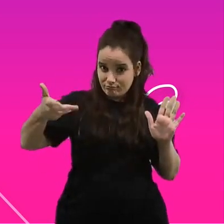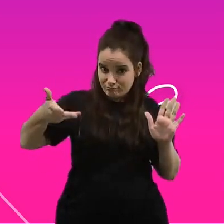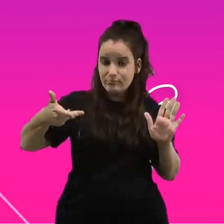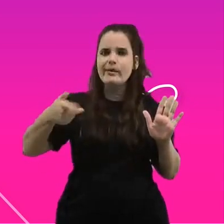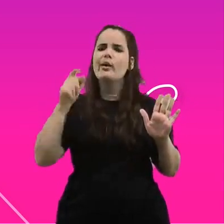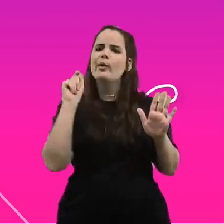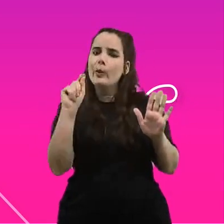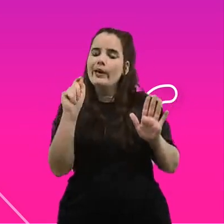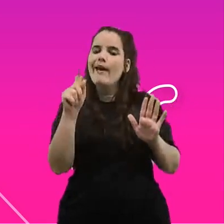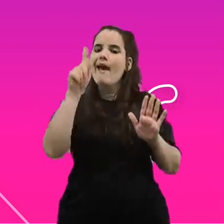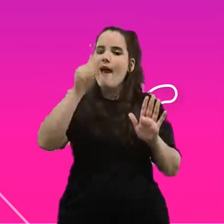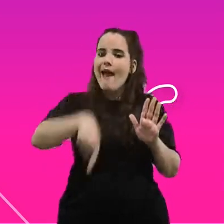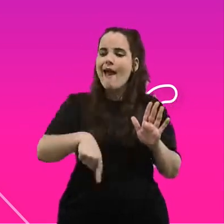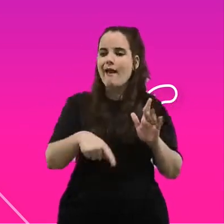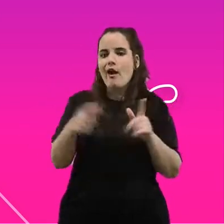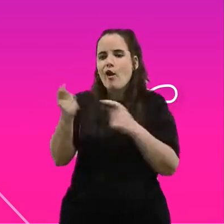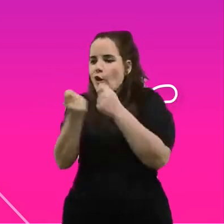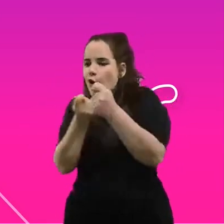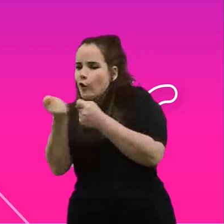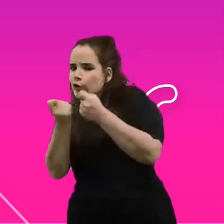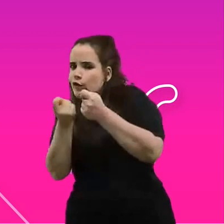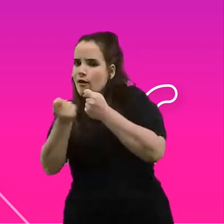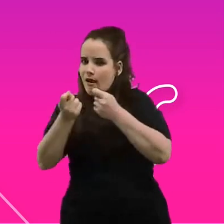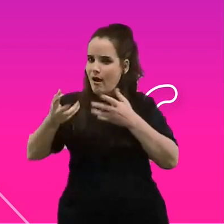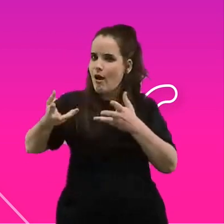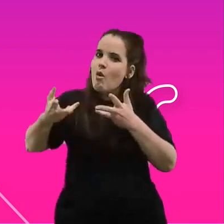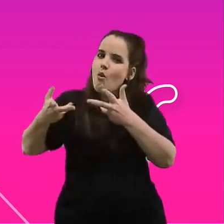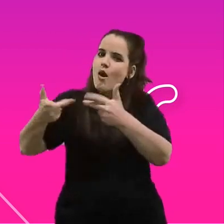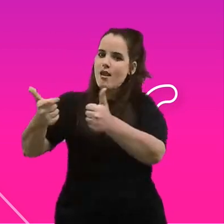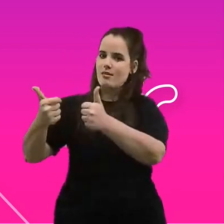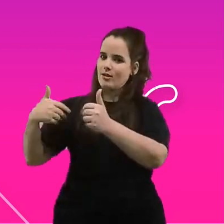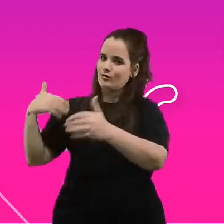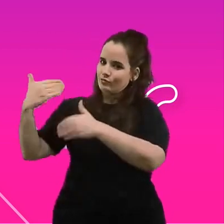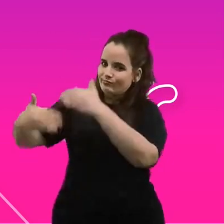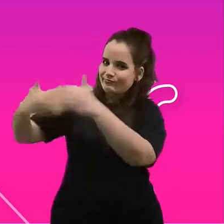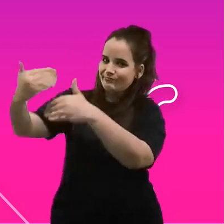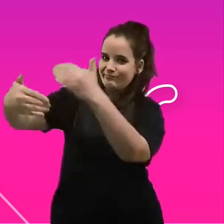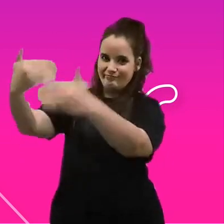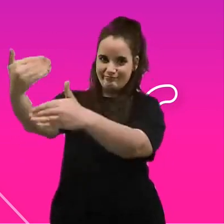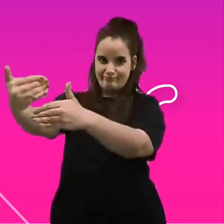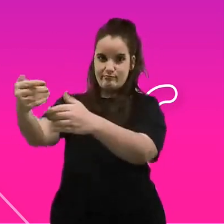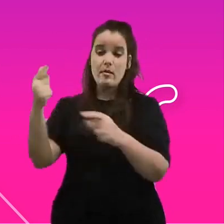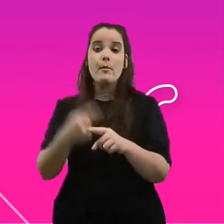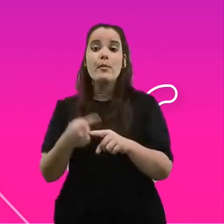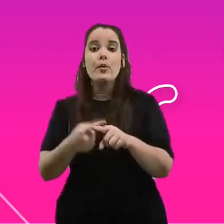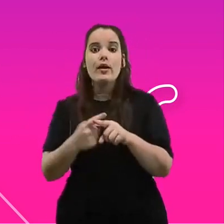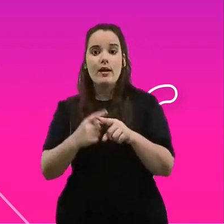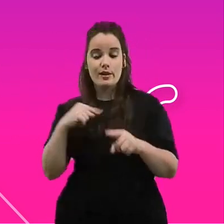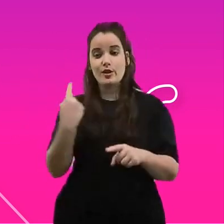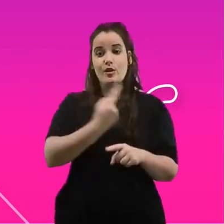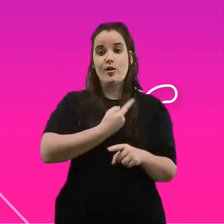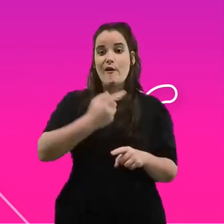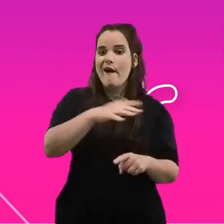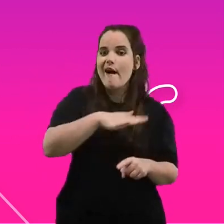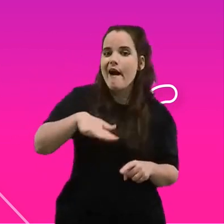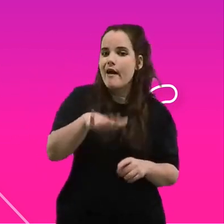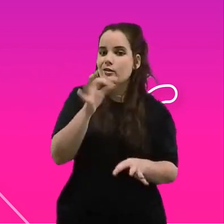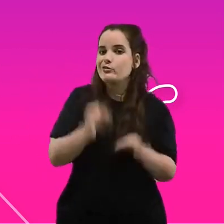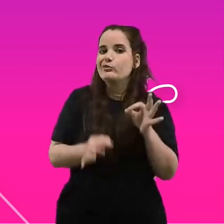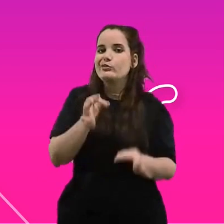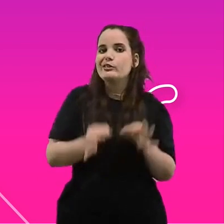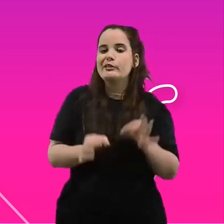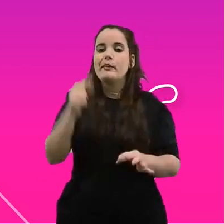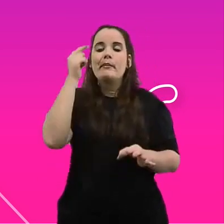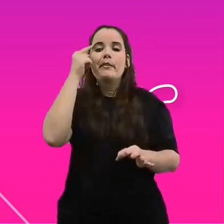realmente inovador dentro do Poder Judiciário, porque a gente parte da premissa que não se há controle dentro da atuação